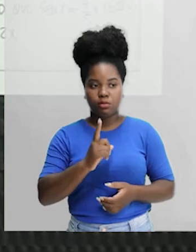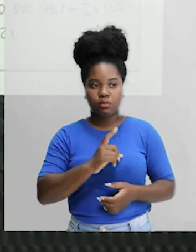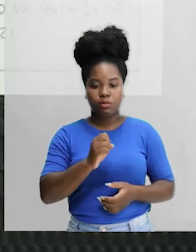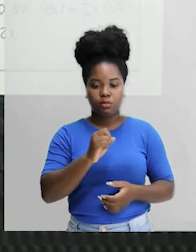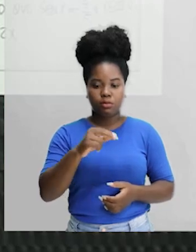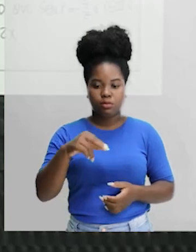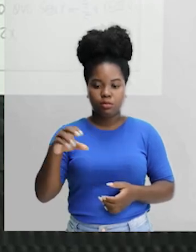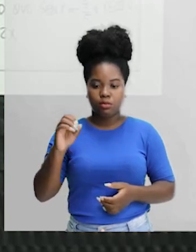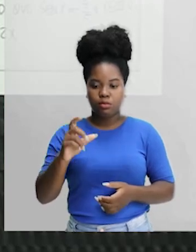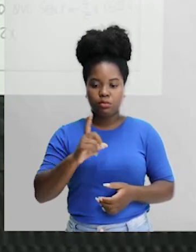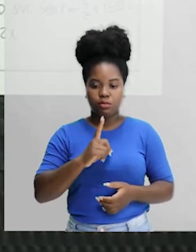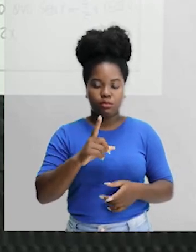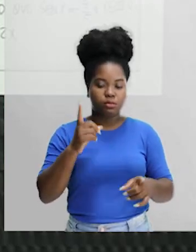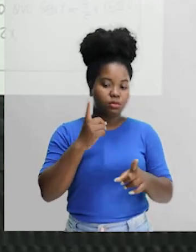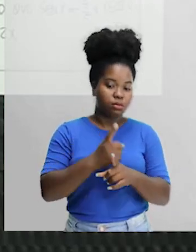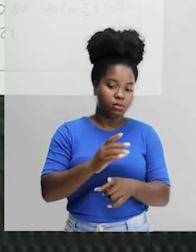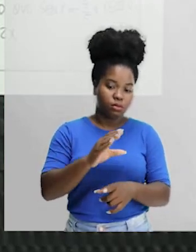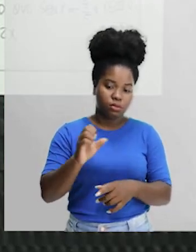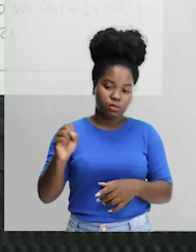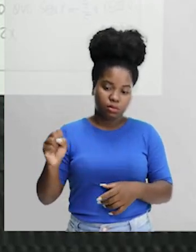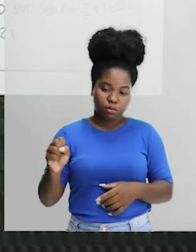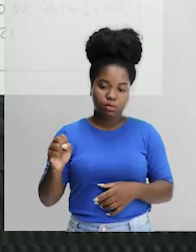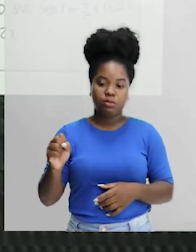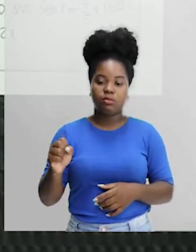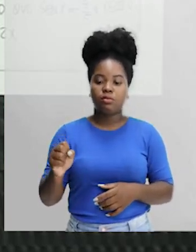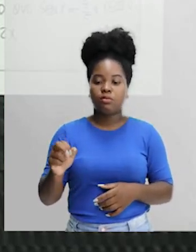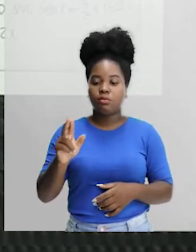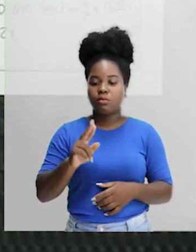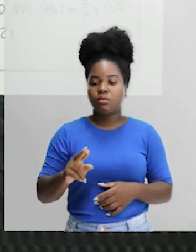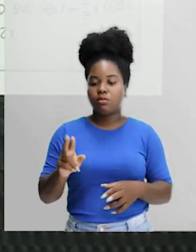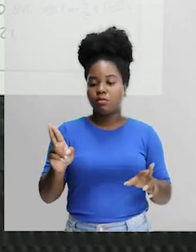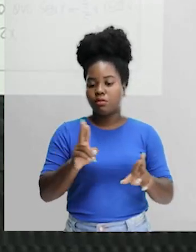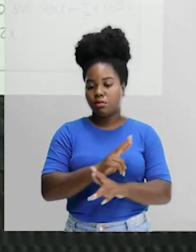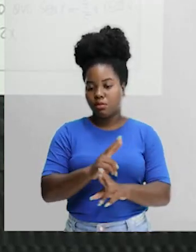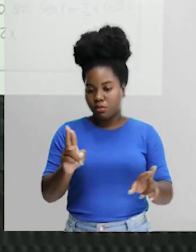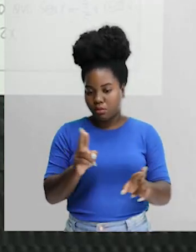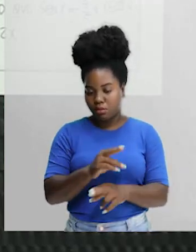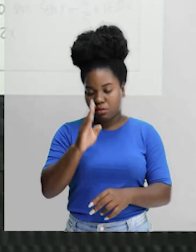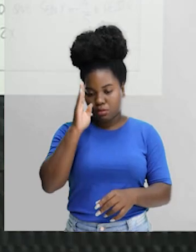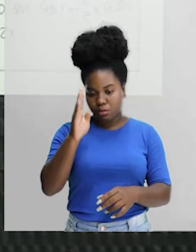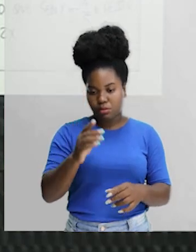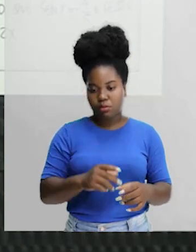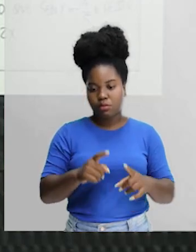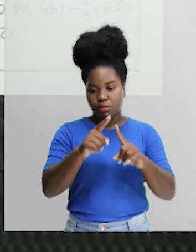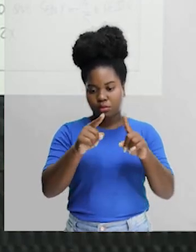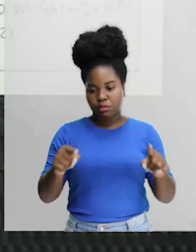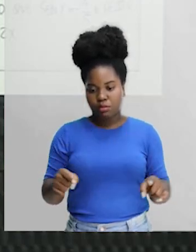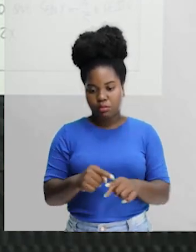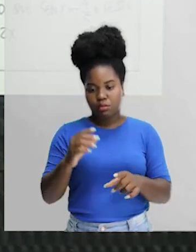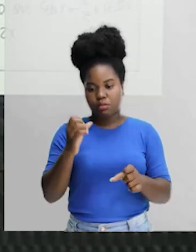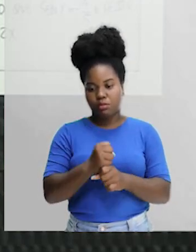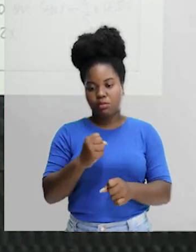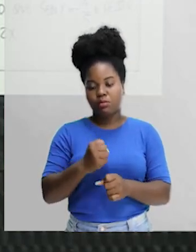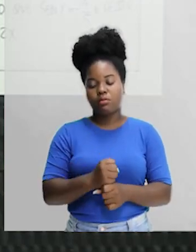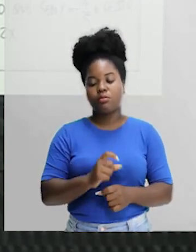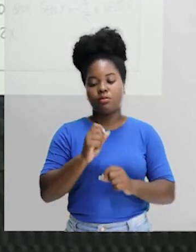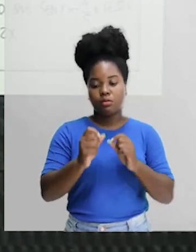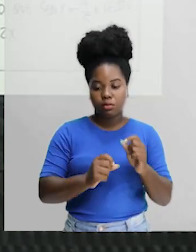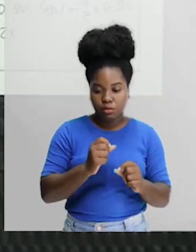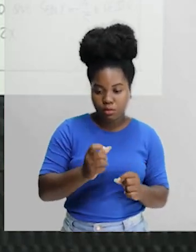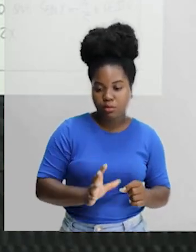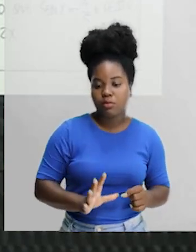tem como encontrar o cosseno utilizando a relação fundamental da trigonometria. Ó. Certo? Que é o que a gente vai